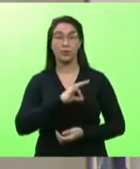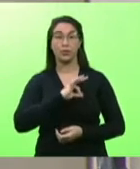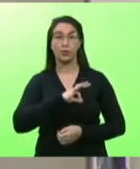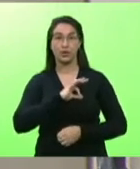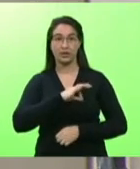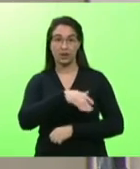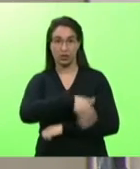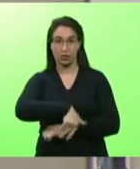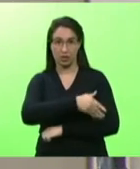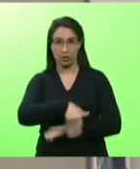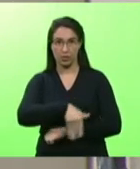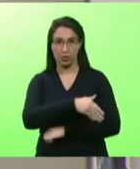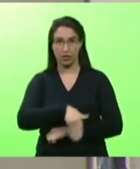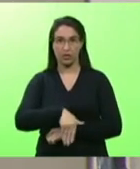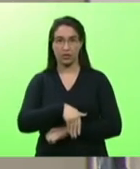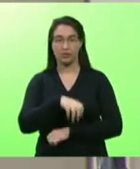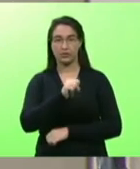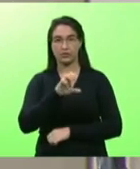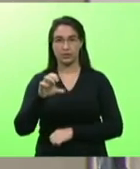discussão